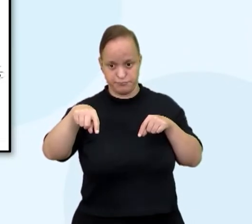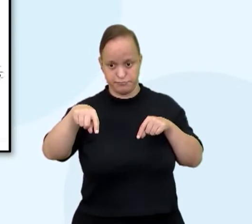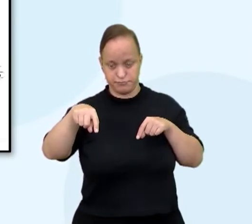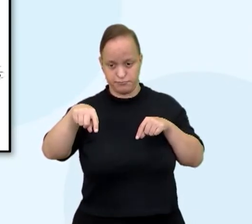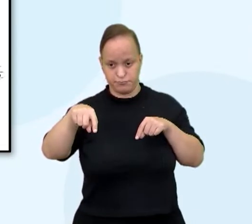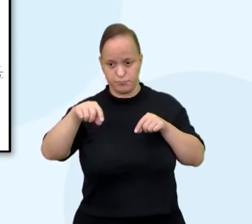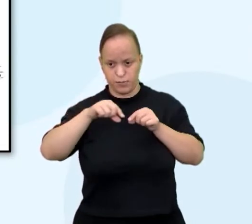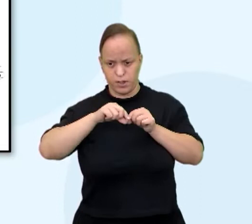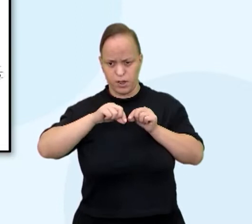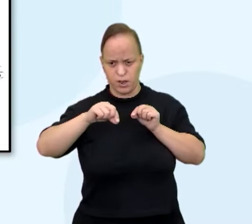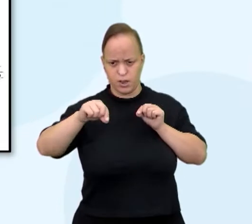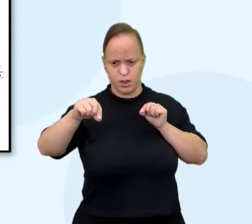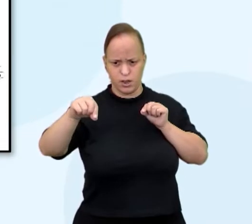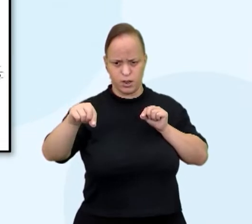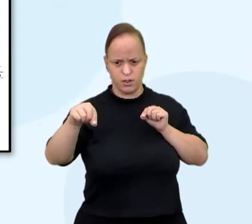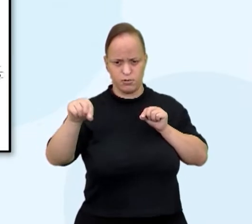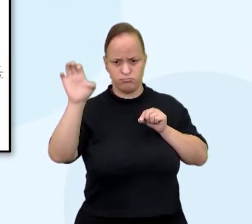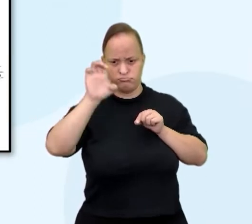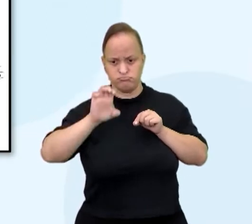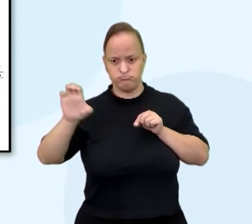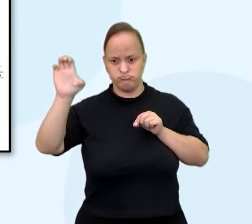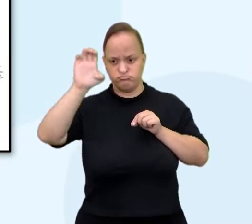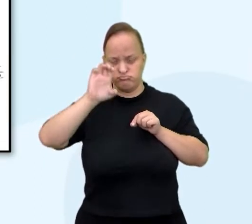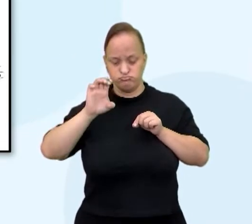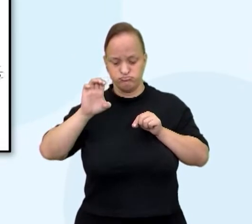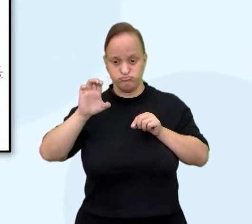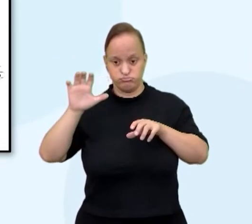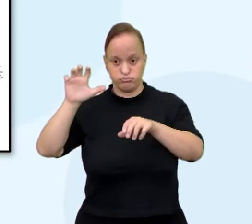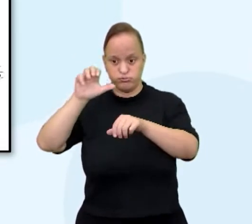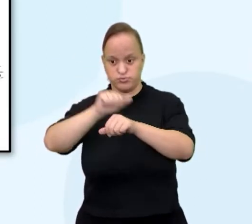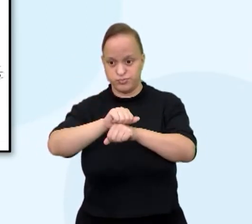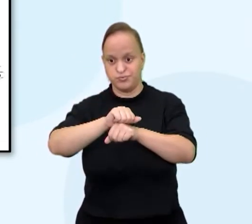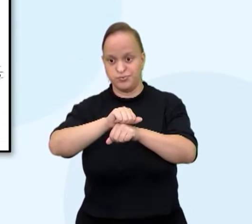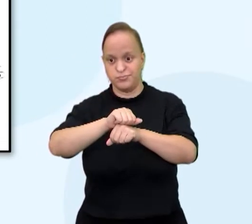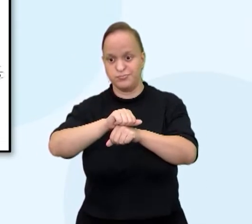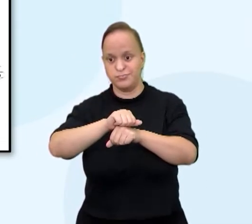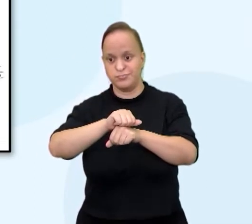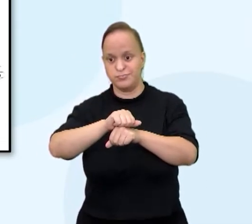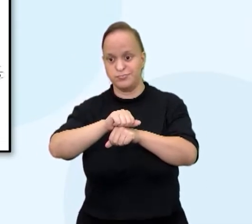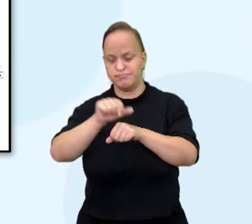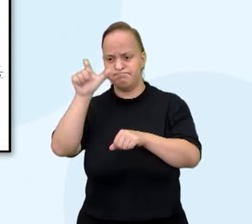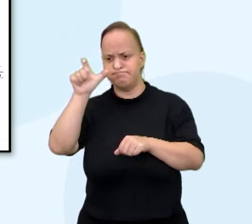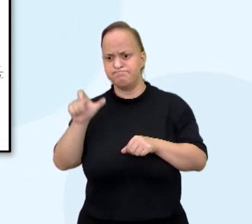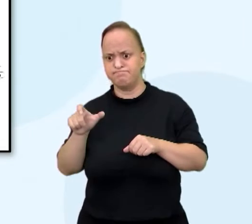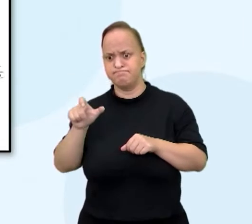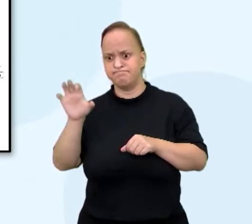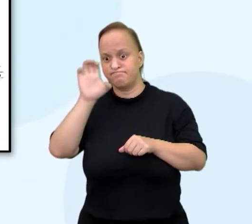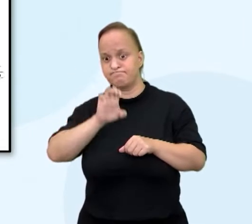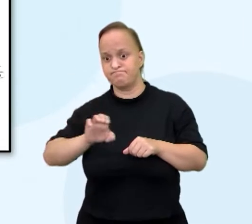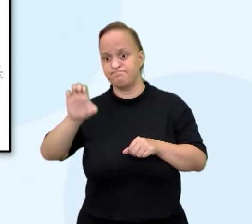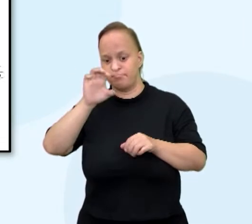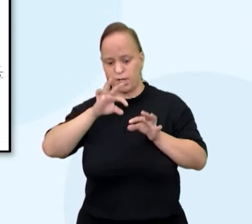ideia de que eles dominaram o território inteiro da África, né? Então, nós temos um europeu com os dois pés na